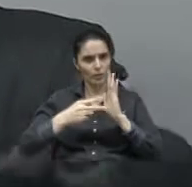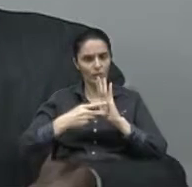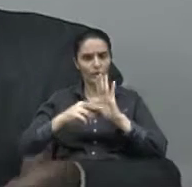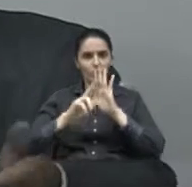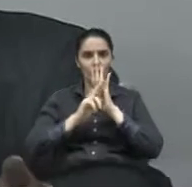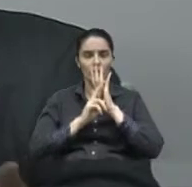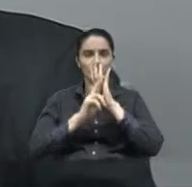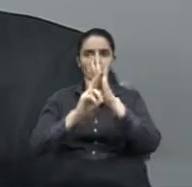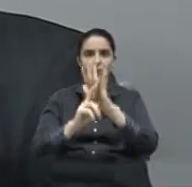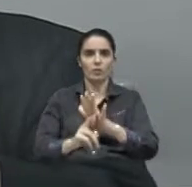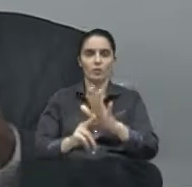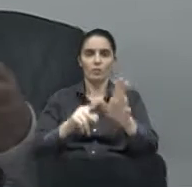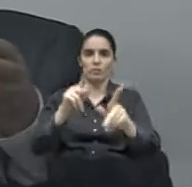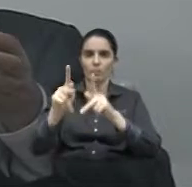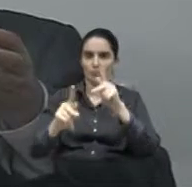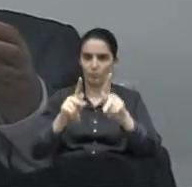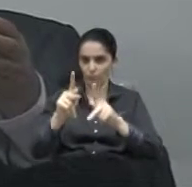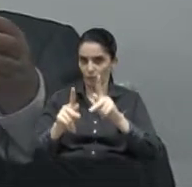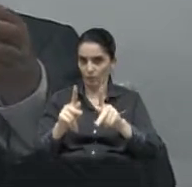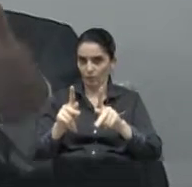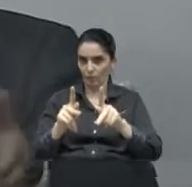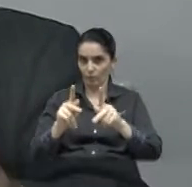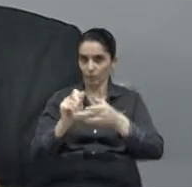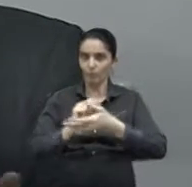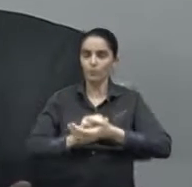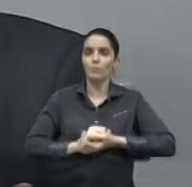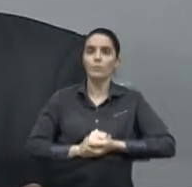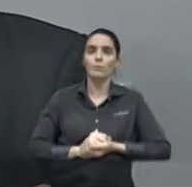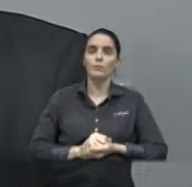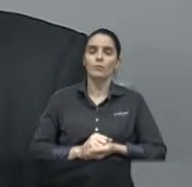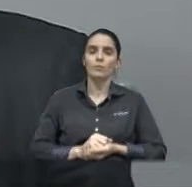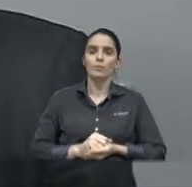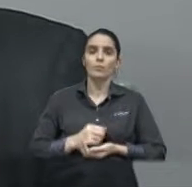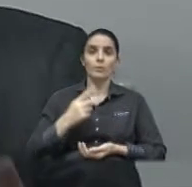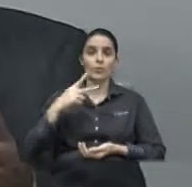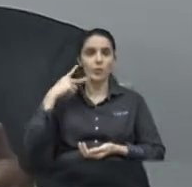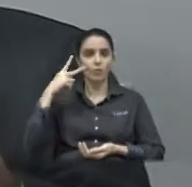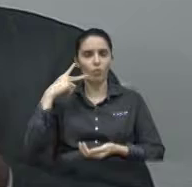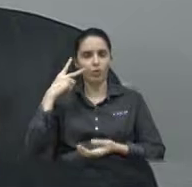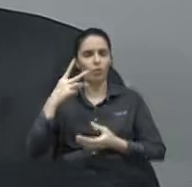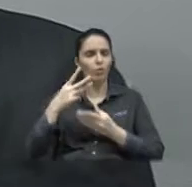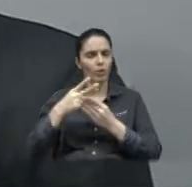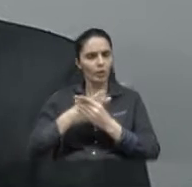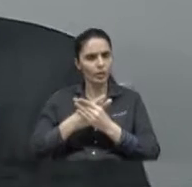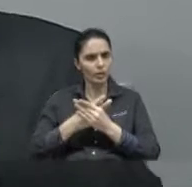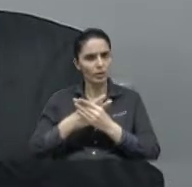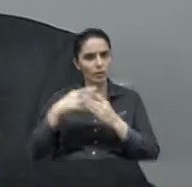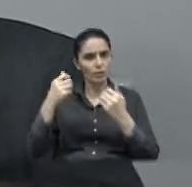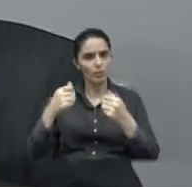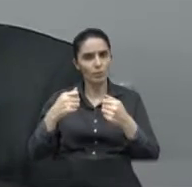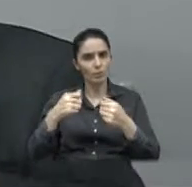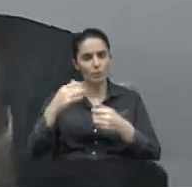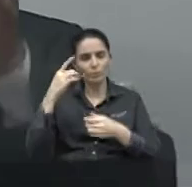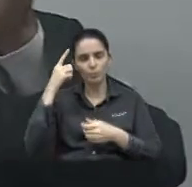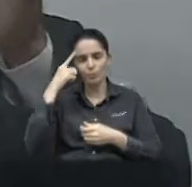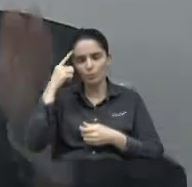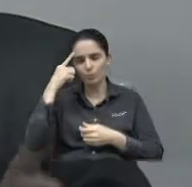partir do momento que nós ocupamos um lugar dentro dessa casa, nós temos que pensar